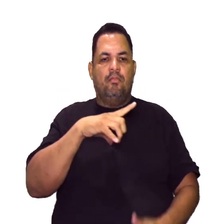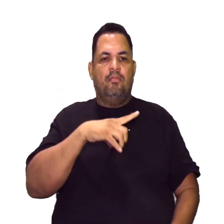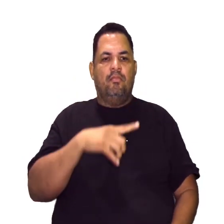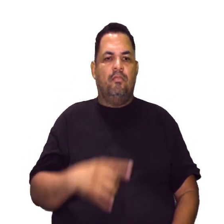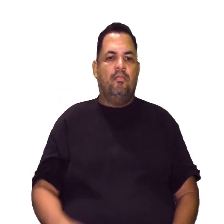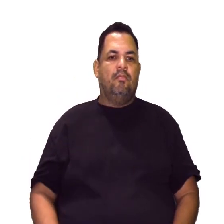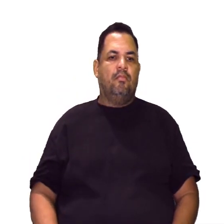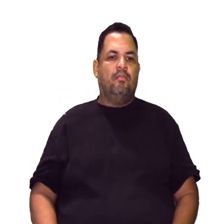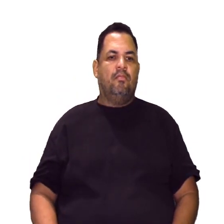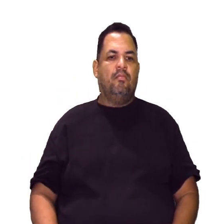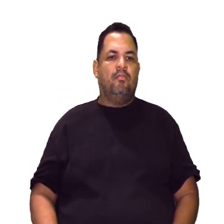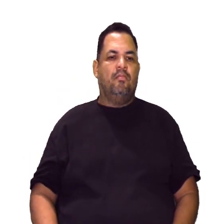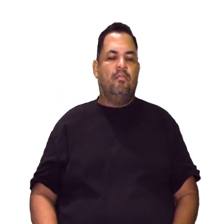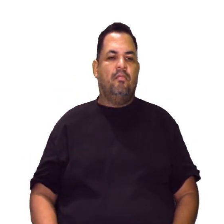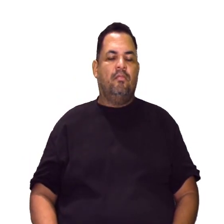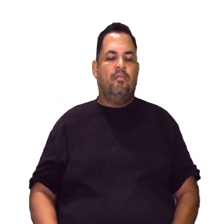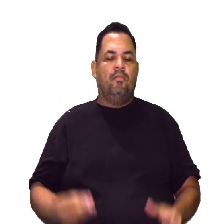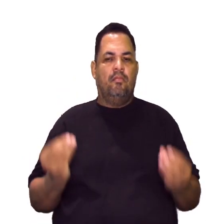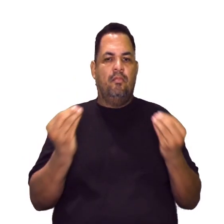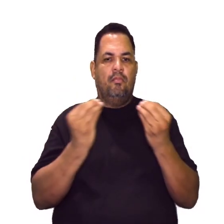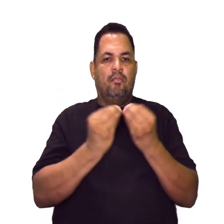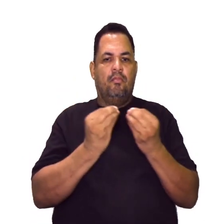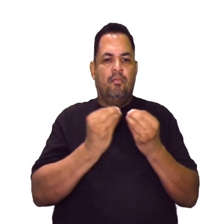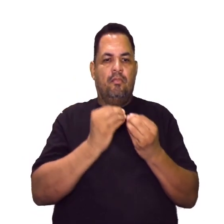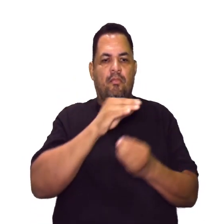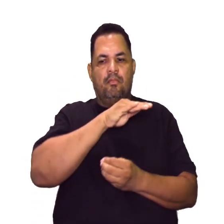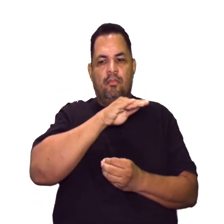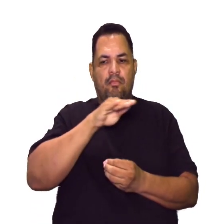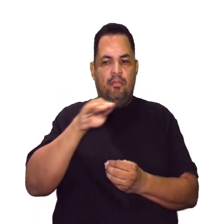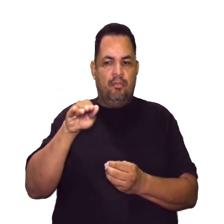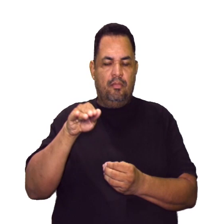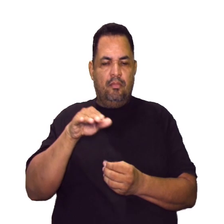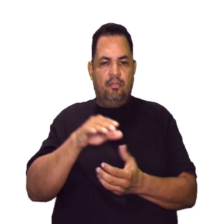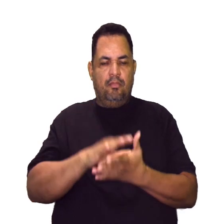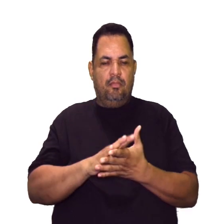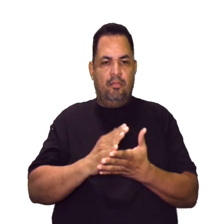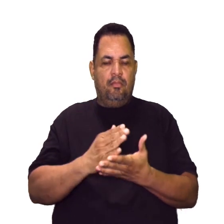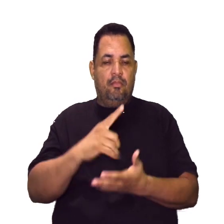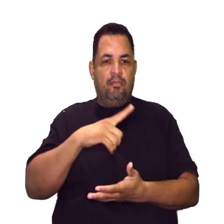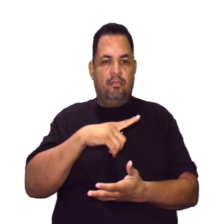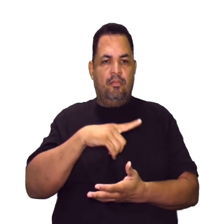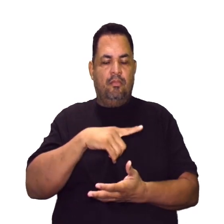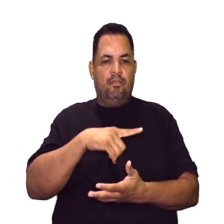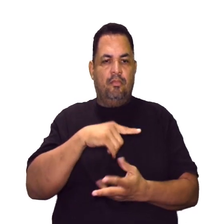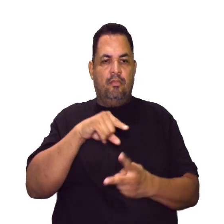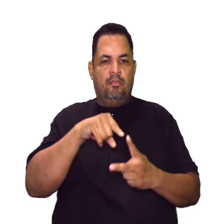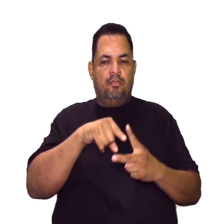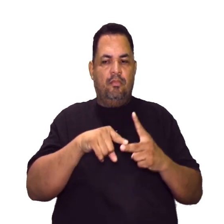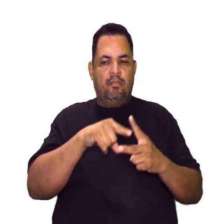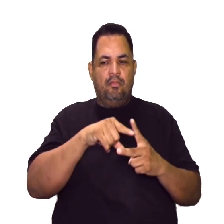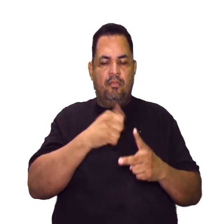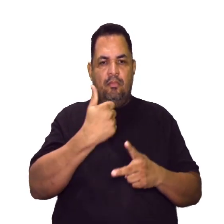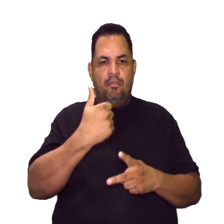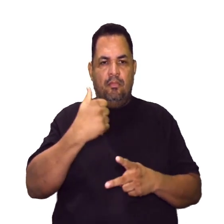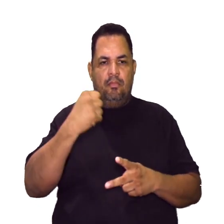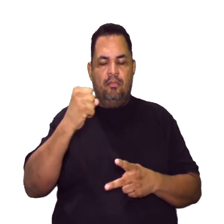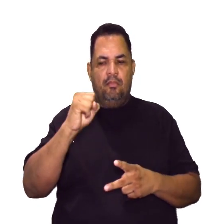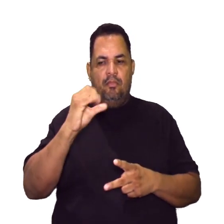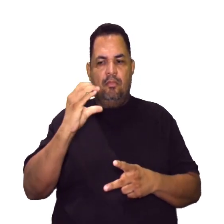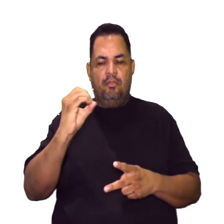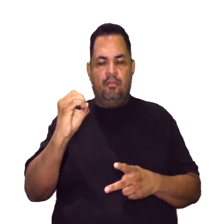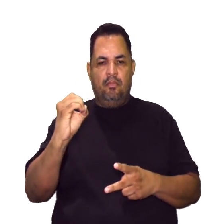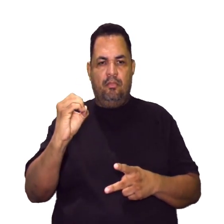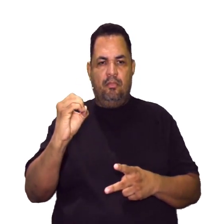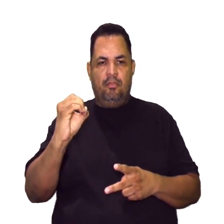aqui uma molécula linear. Então, toda molécula linear ela tem um ângulo de